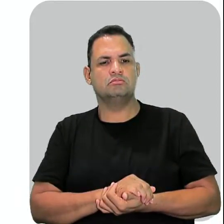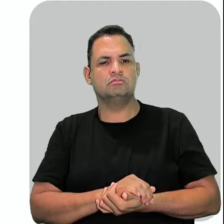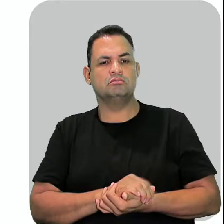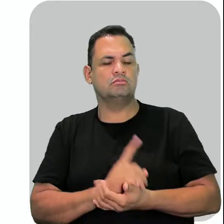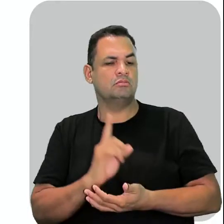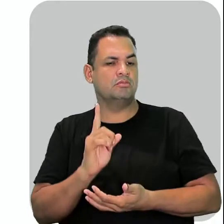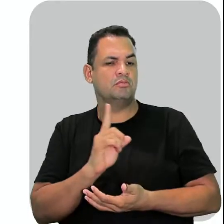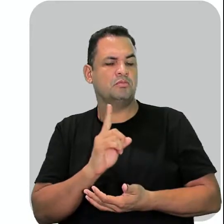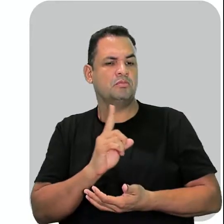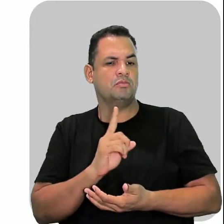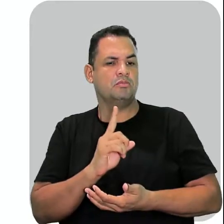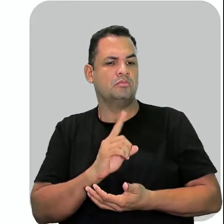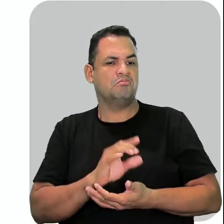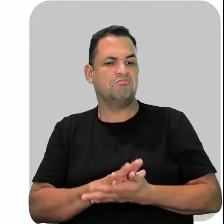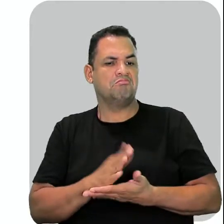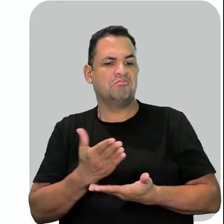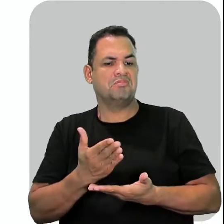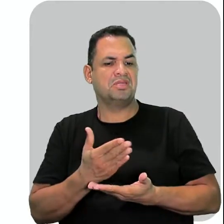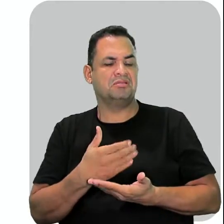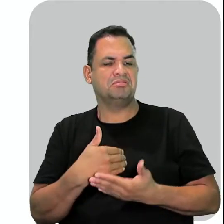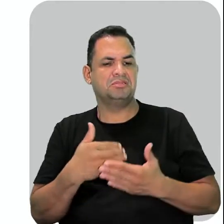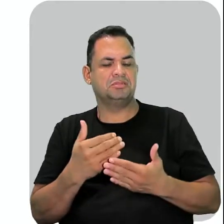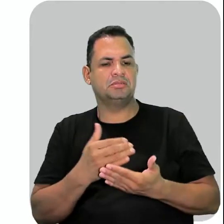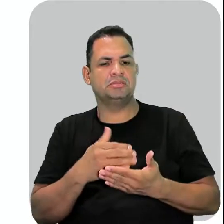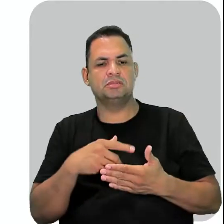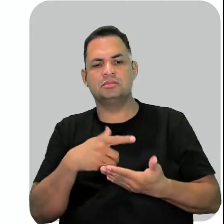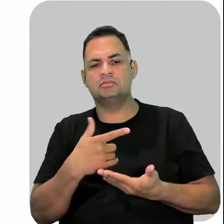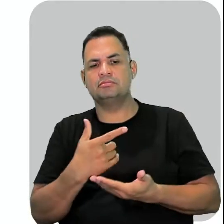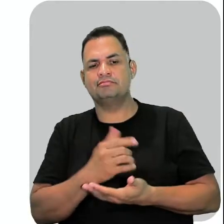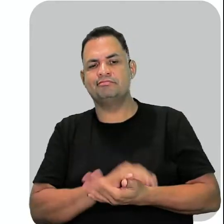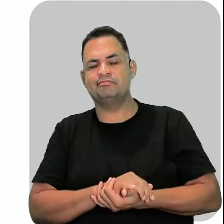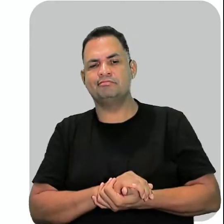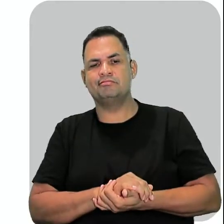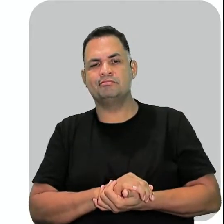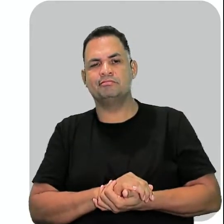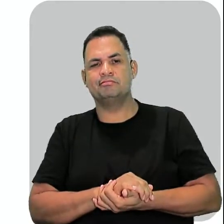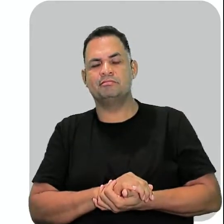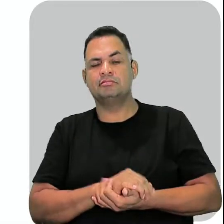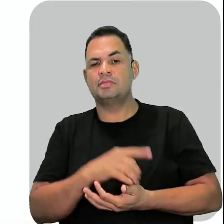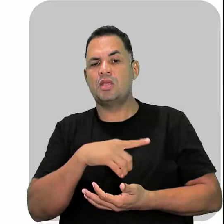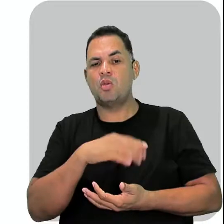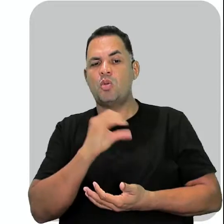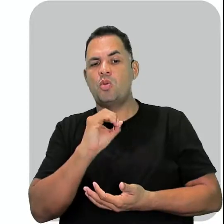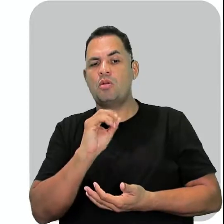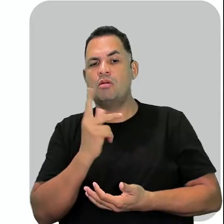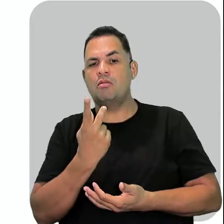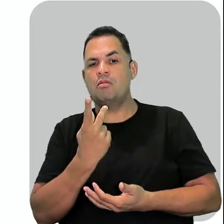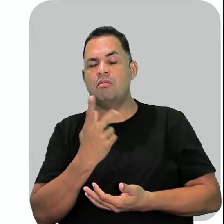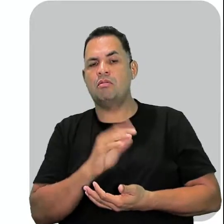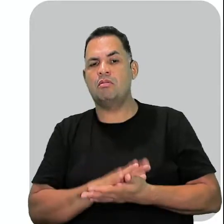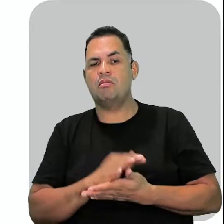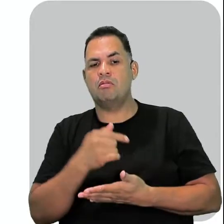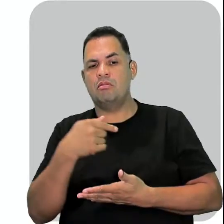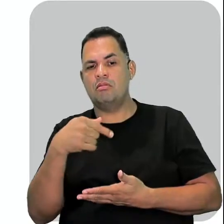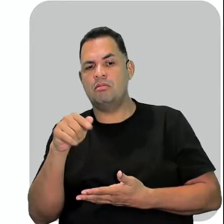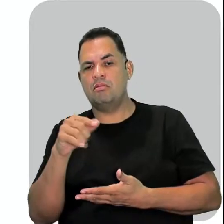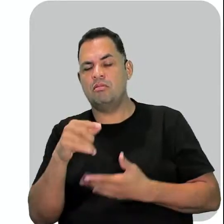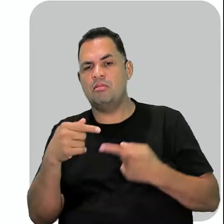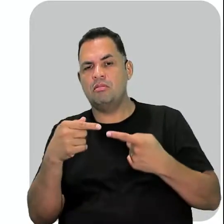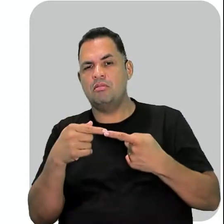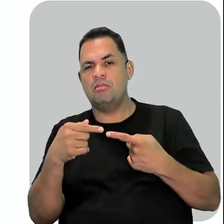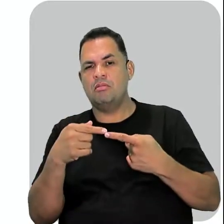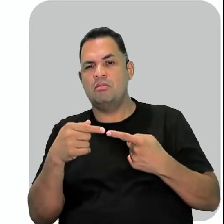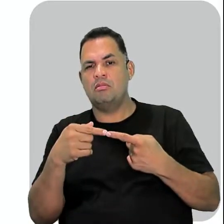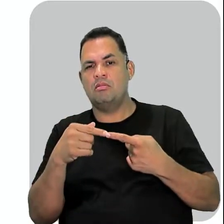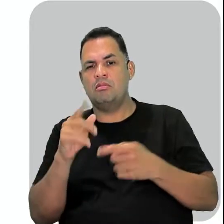gente não mexe com elas. Aqui eu tinha quem? Eu tinha o OH, né? Só que o OH saiu